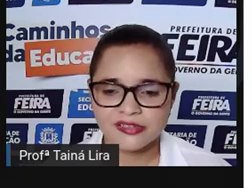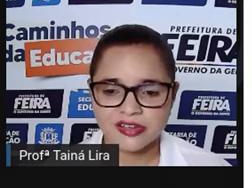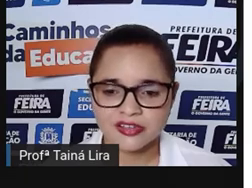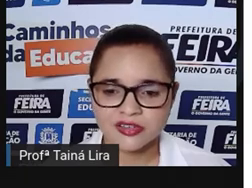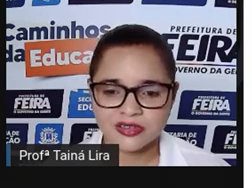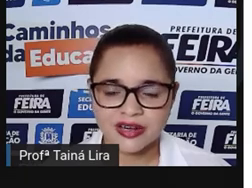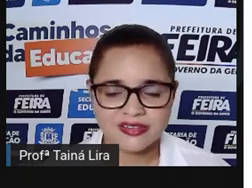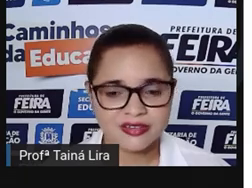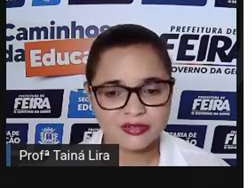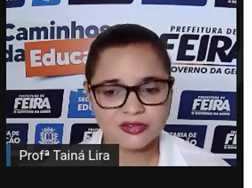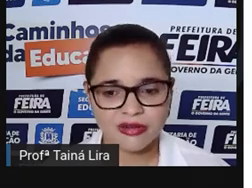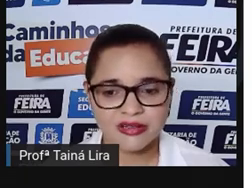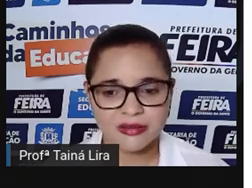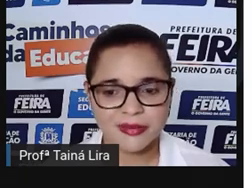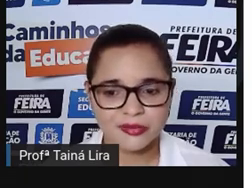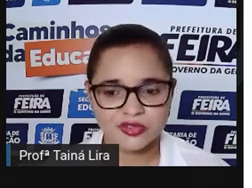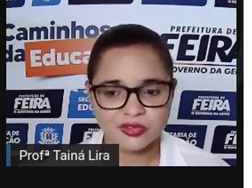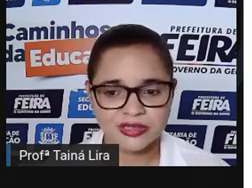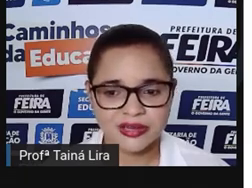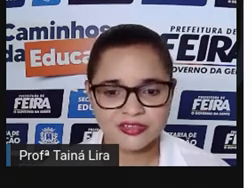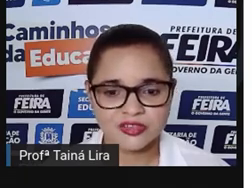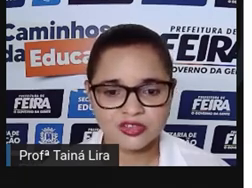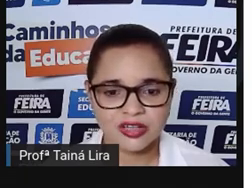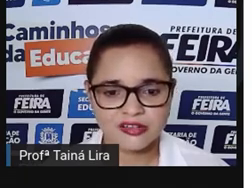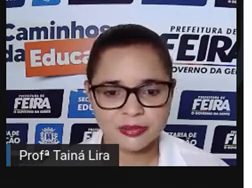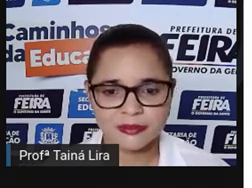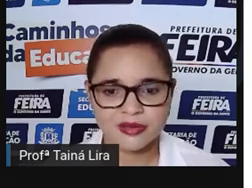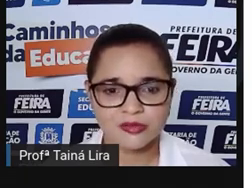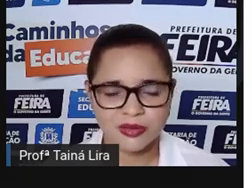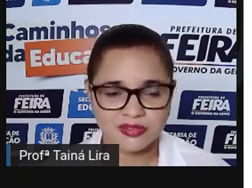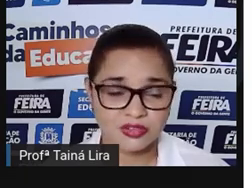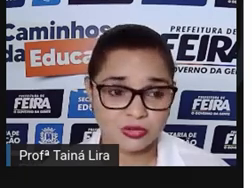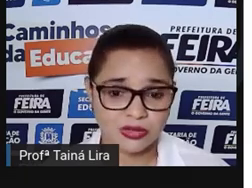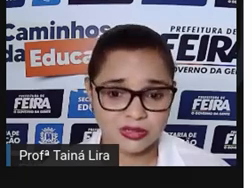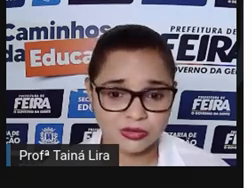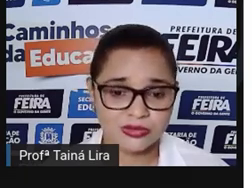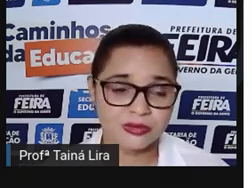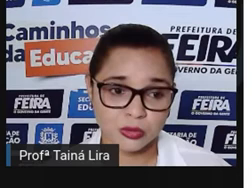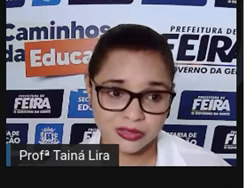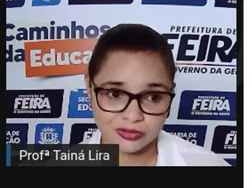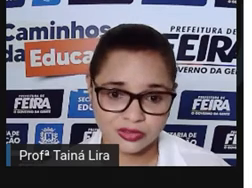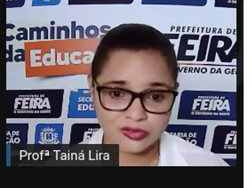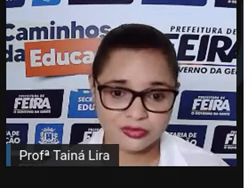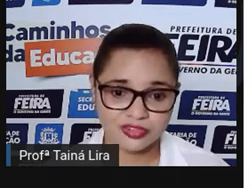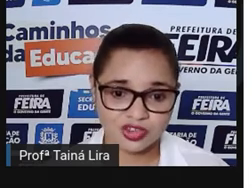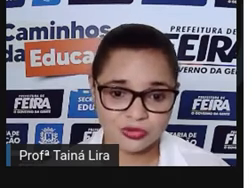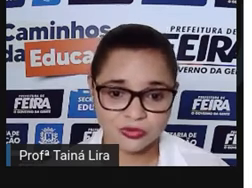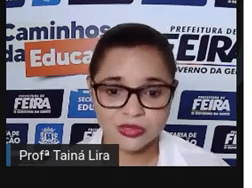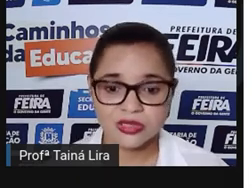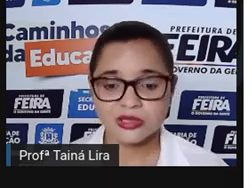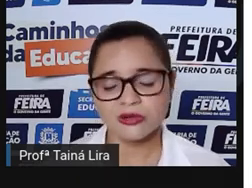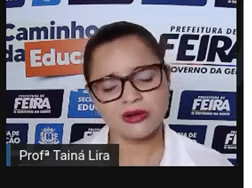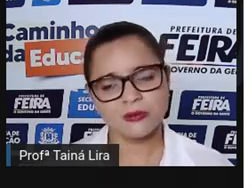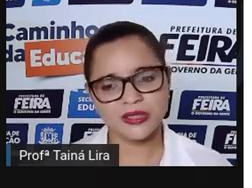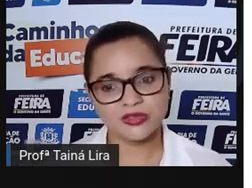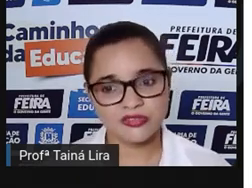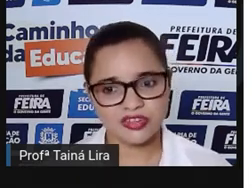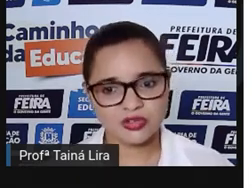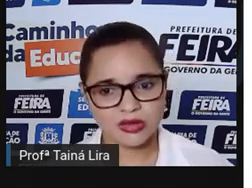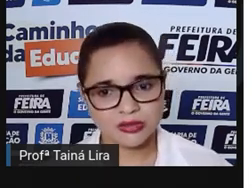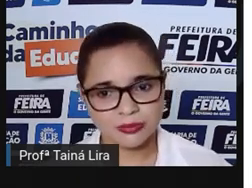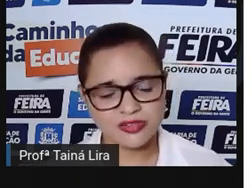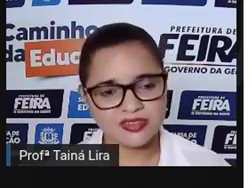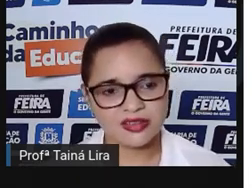venderam cerca de 340 milhões de unidades nos três primeiros meses do ano de 2021. Um aumento